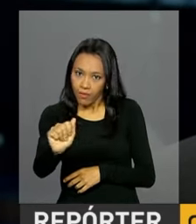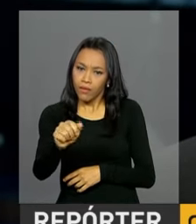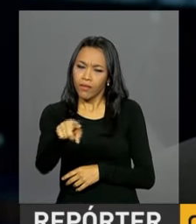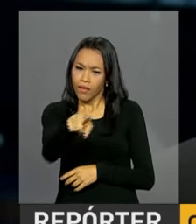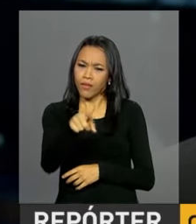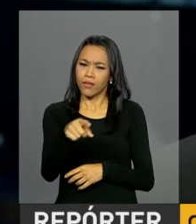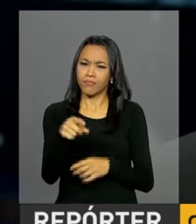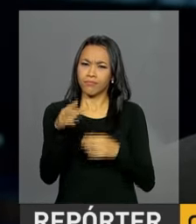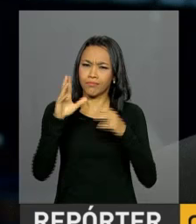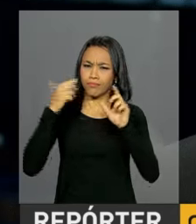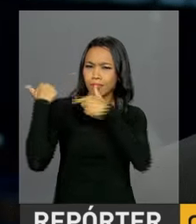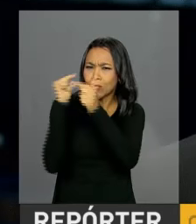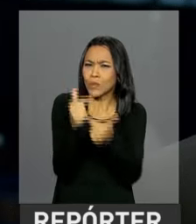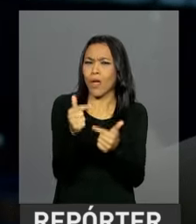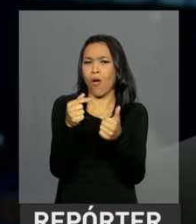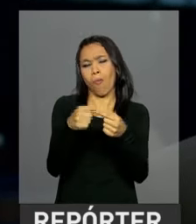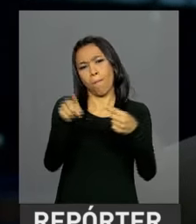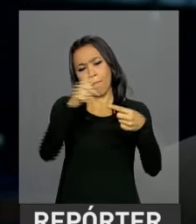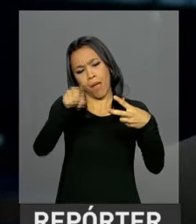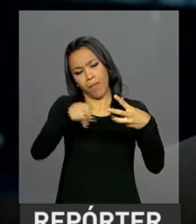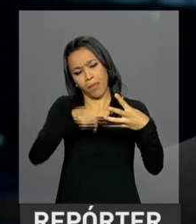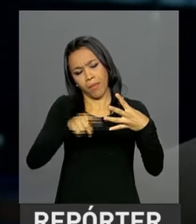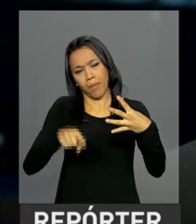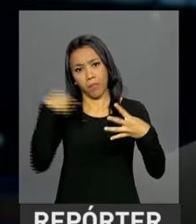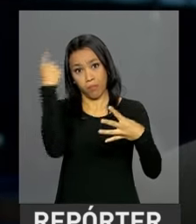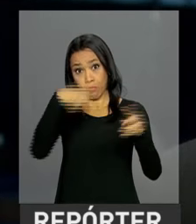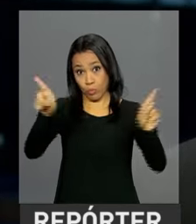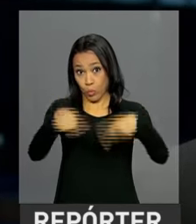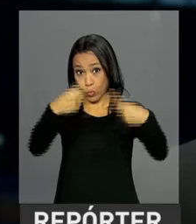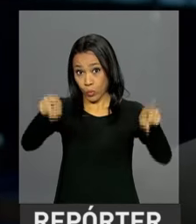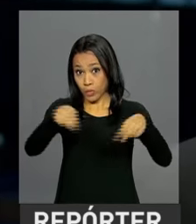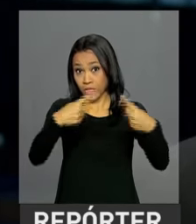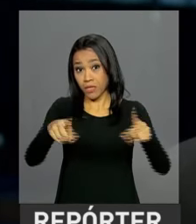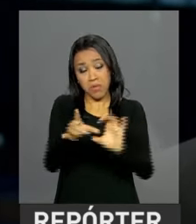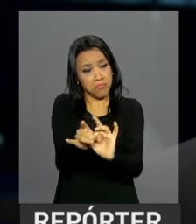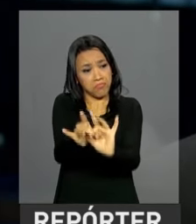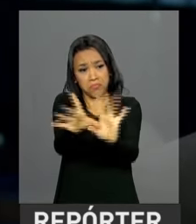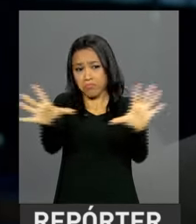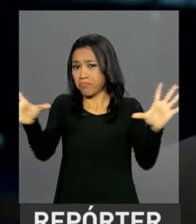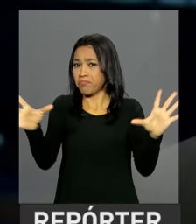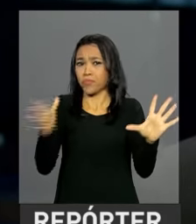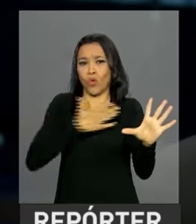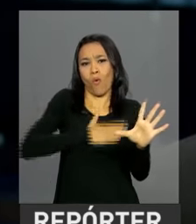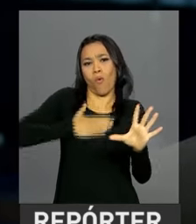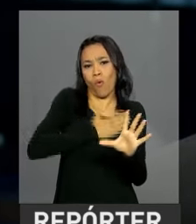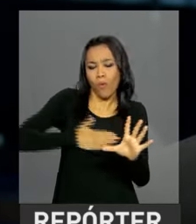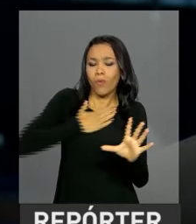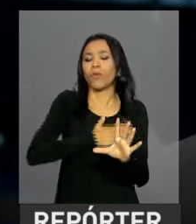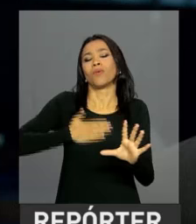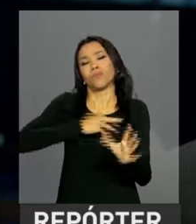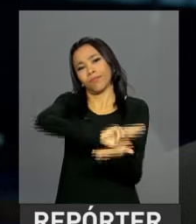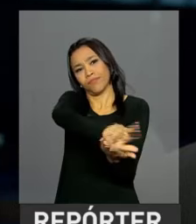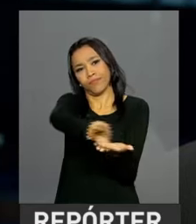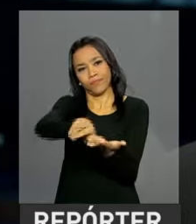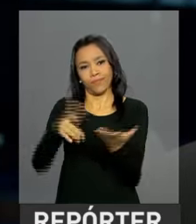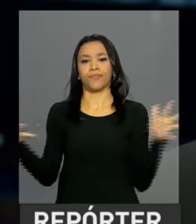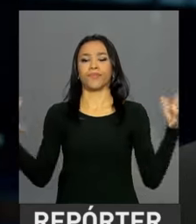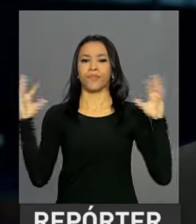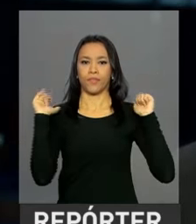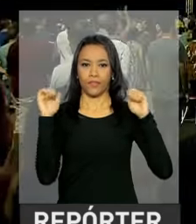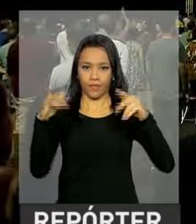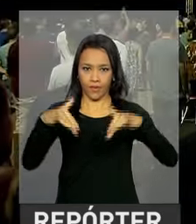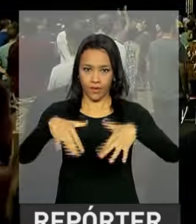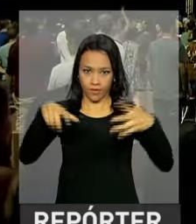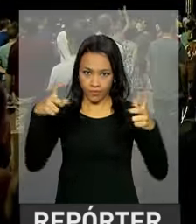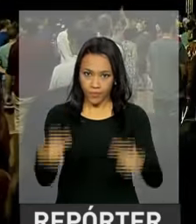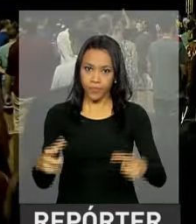repertório tradicional, mas com o objetivo de realmente agradar aqui a todos e os diversos segmentos que estavam presentes aqui nesse